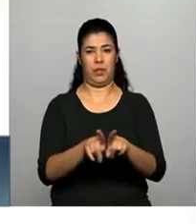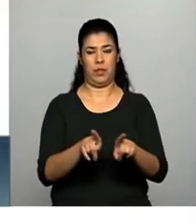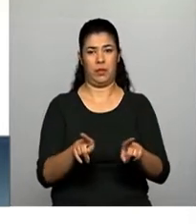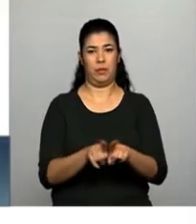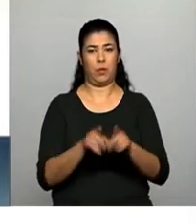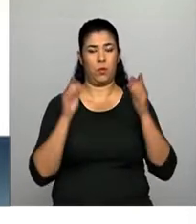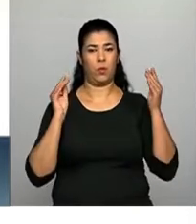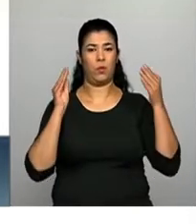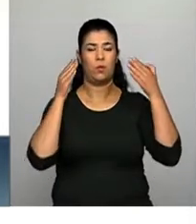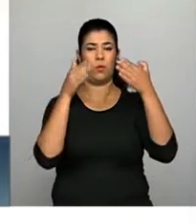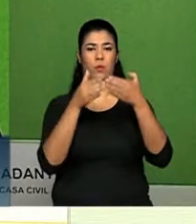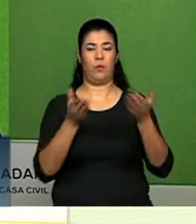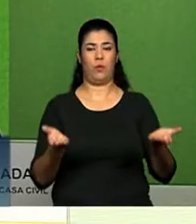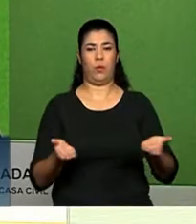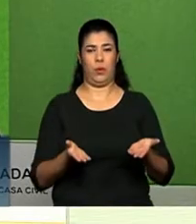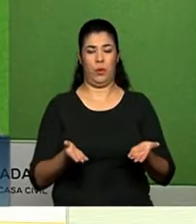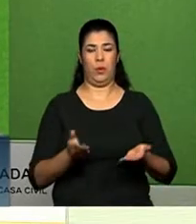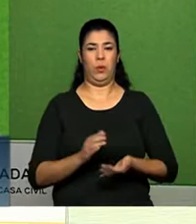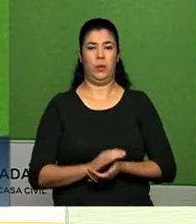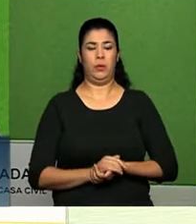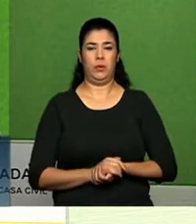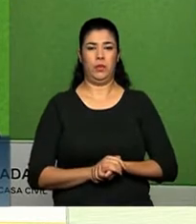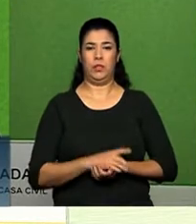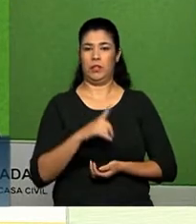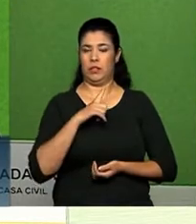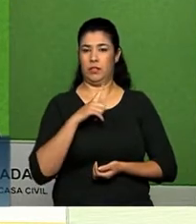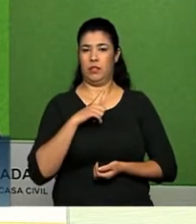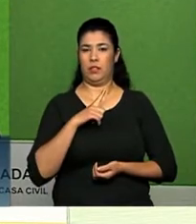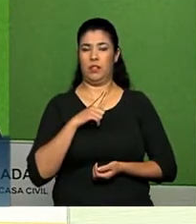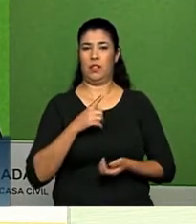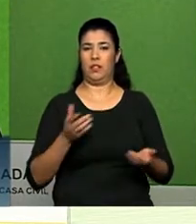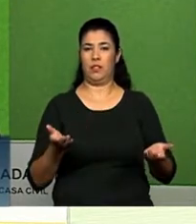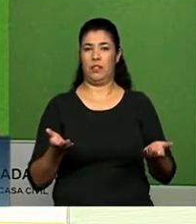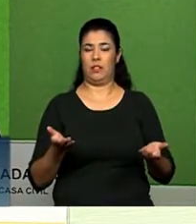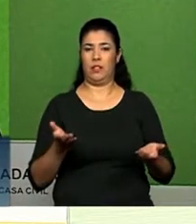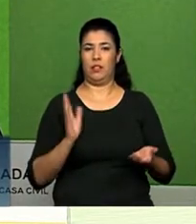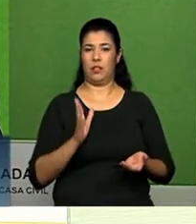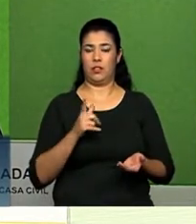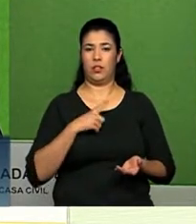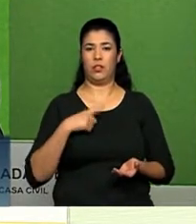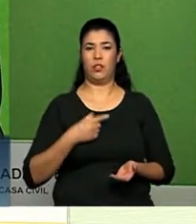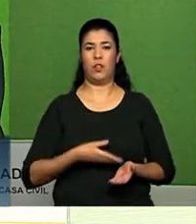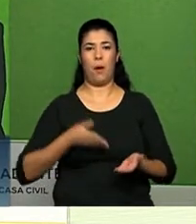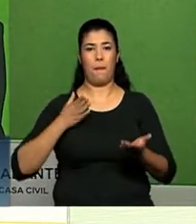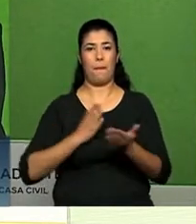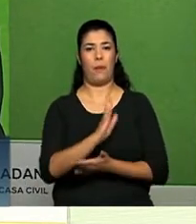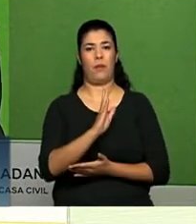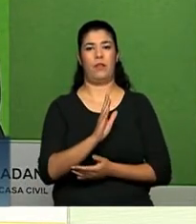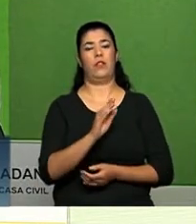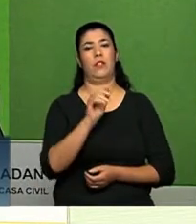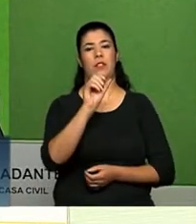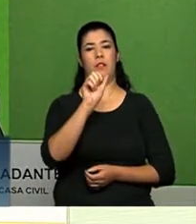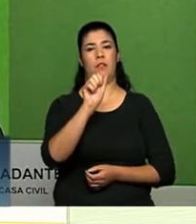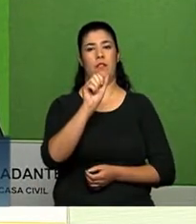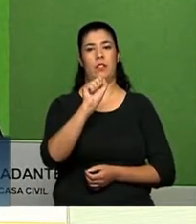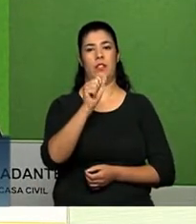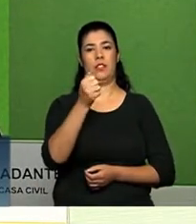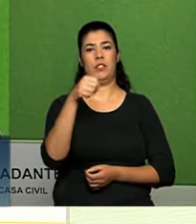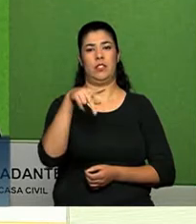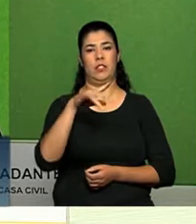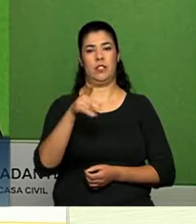E o foco é que nós teremos agora a sanção do orçamento, teremos